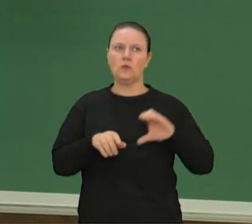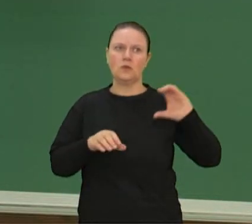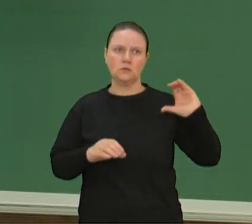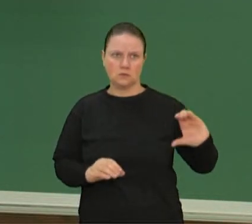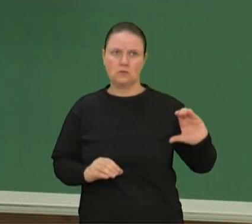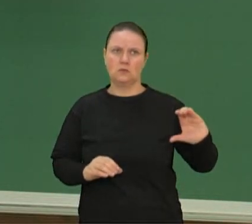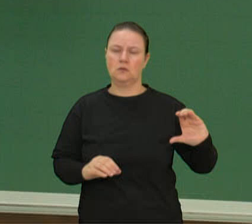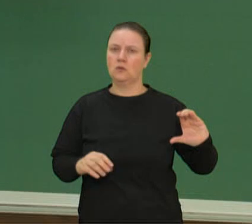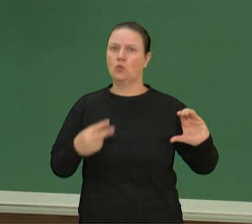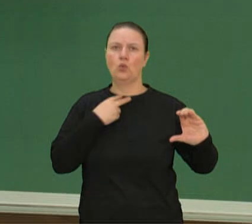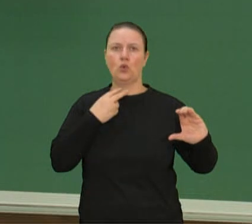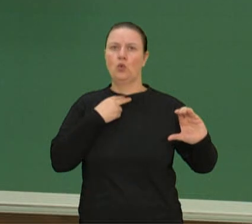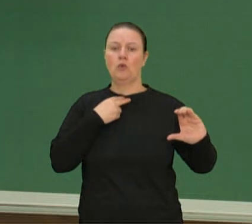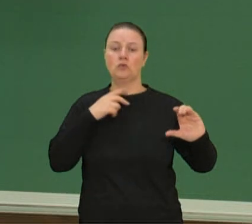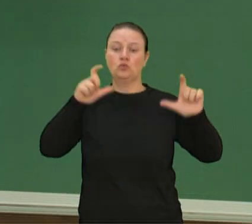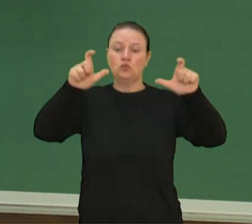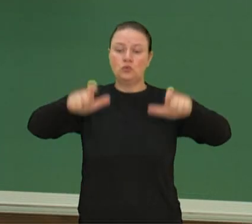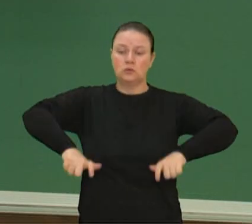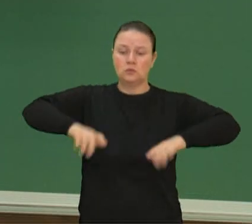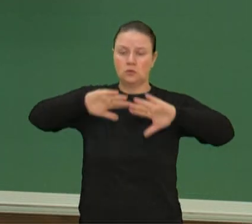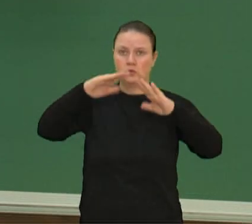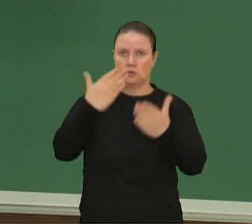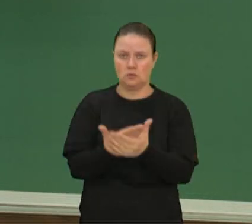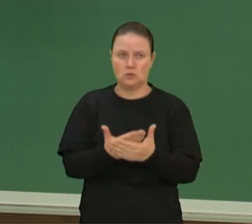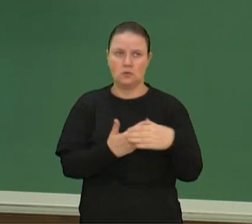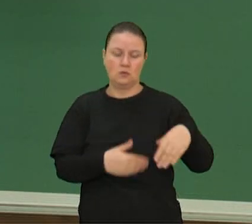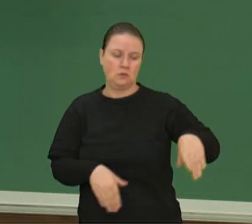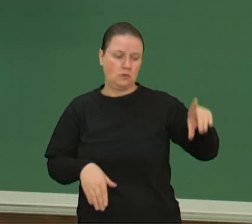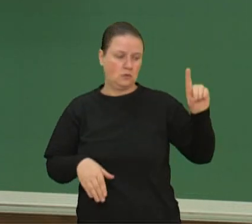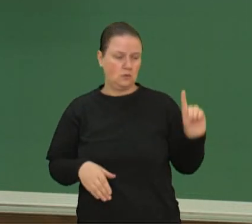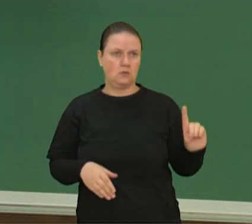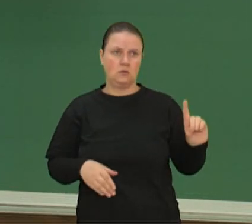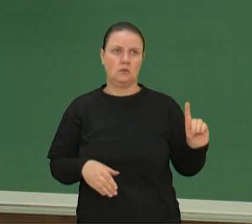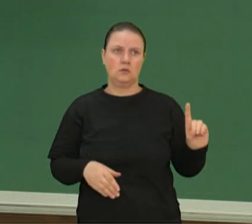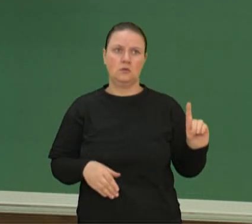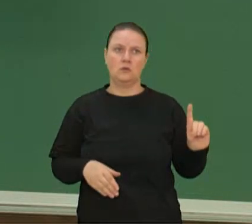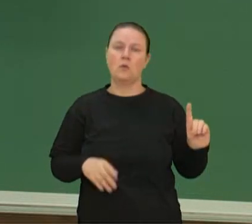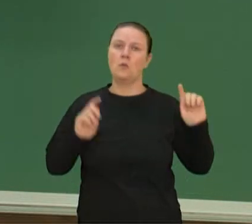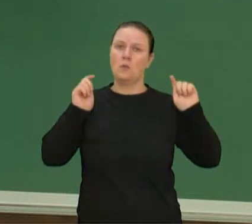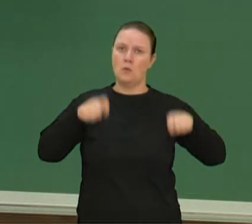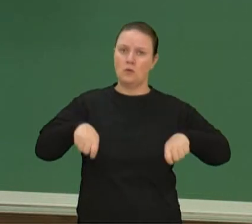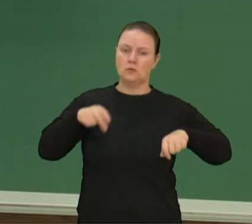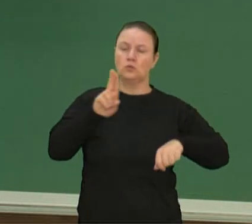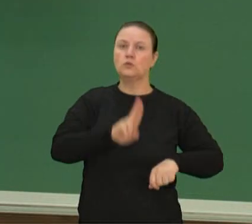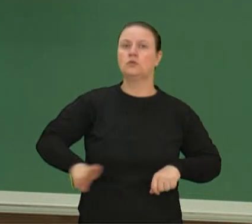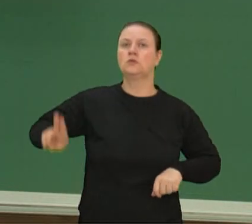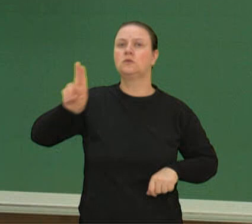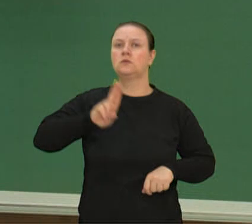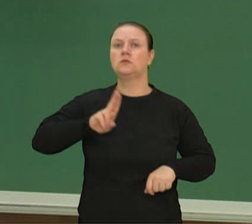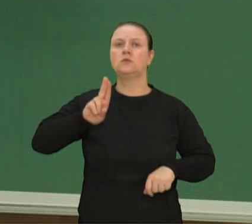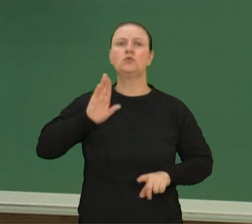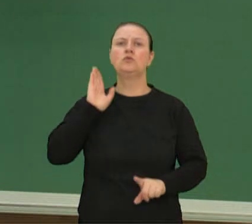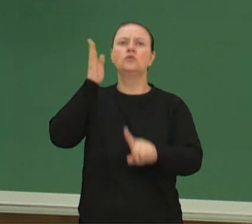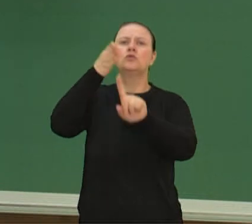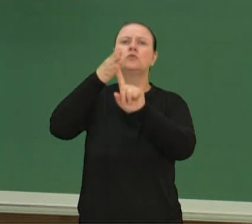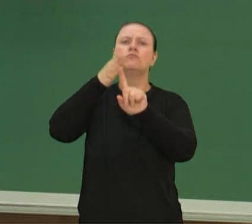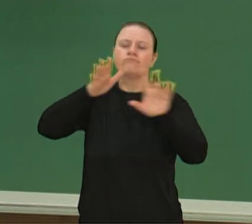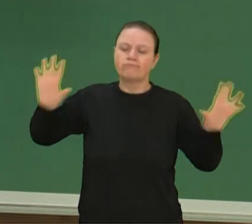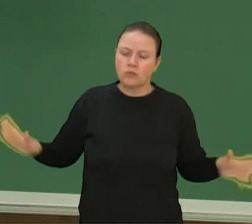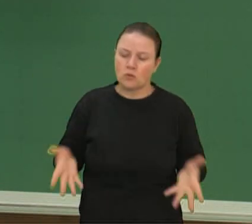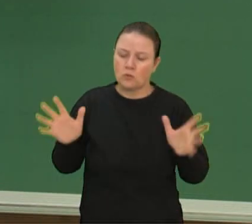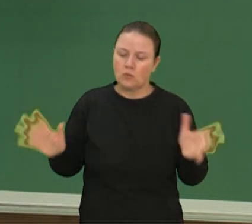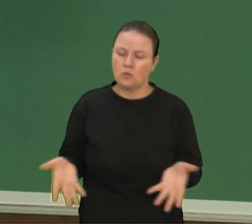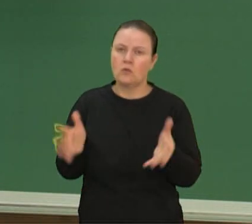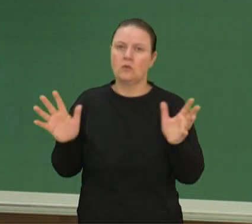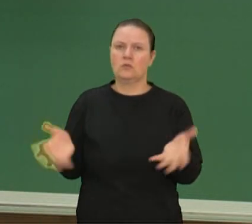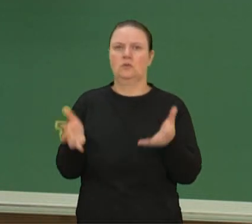feitas, exceto nos espaços escolares, letra C, podem ser utilizadas para fins motivacionais, ou